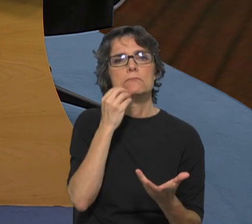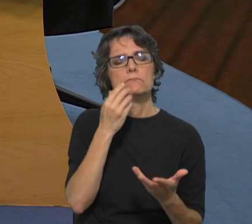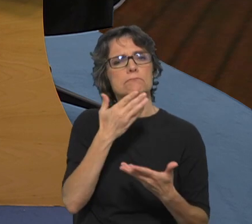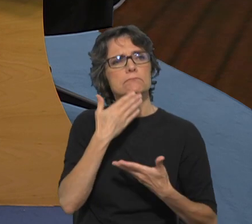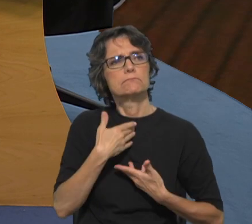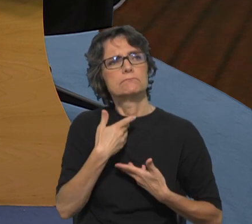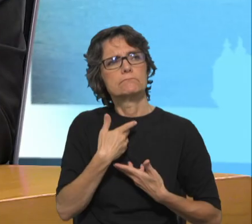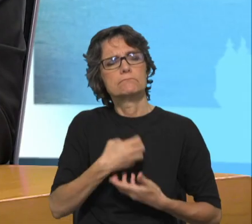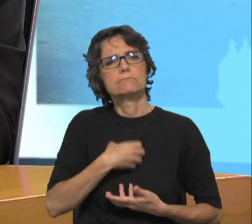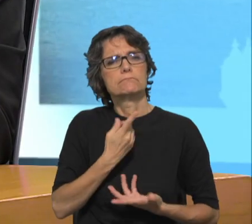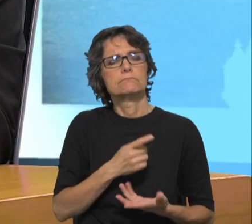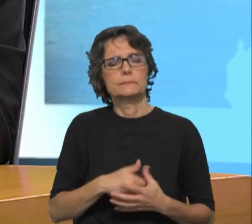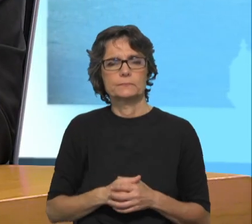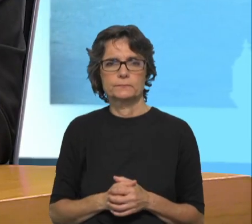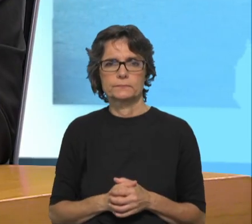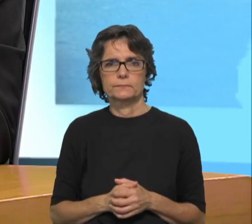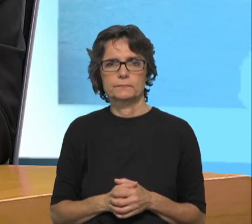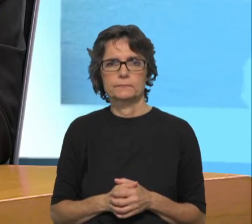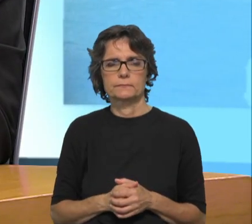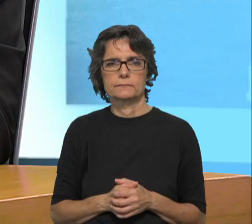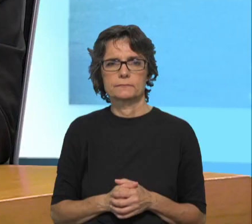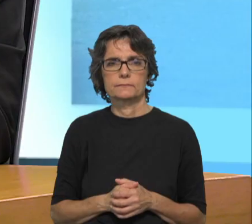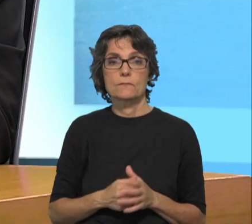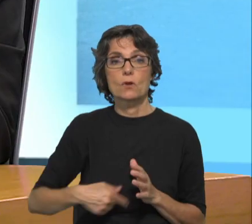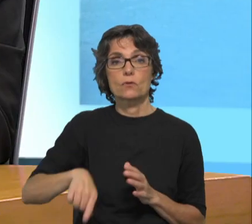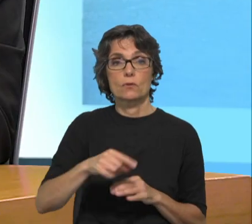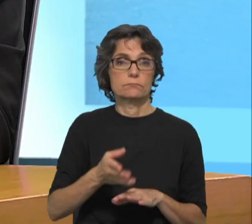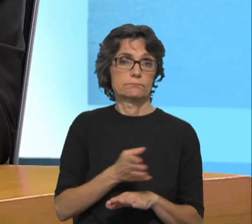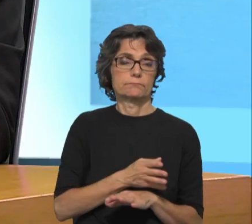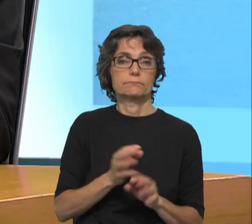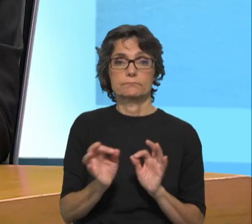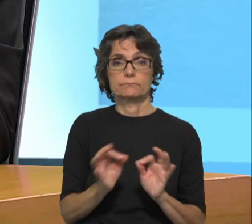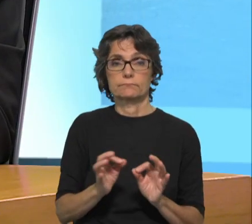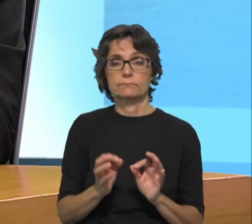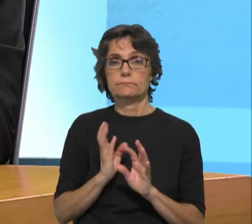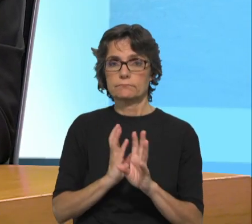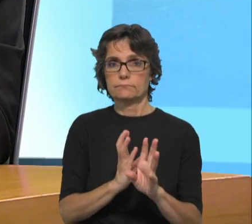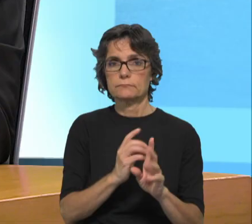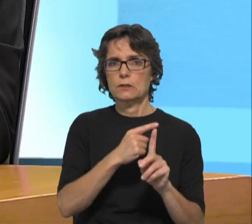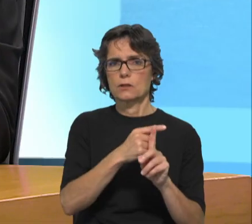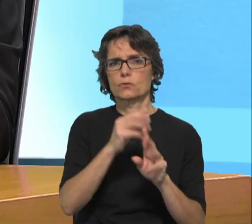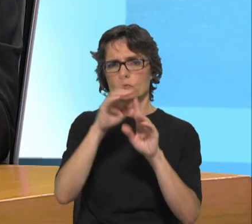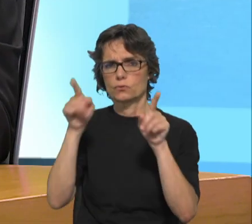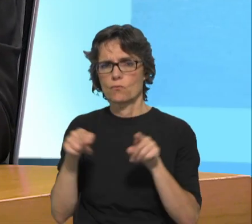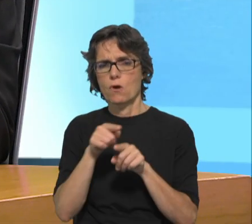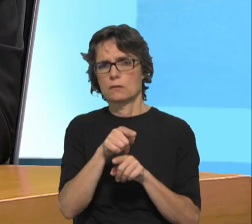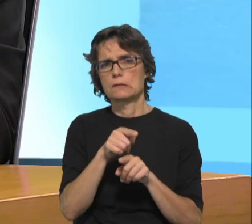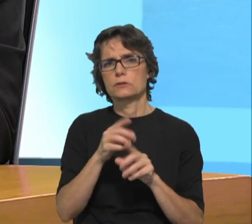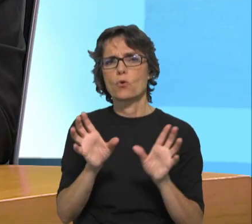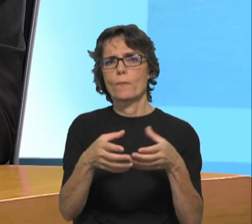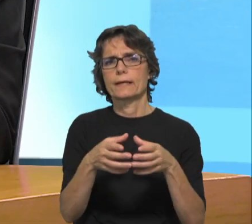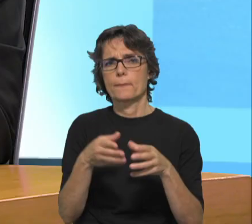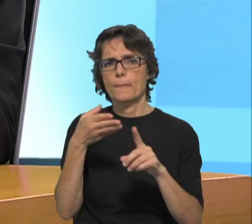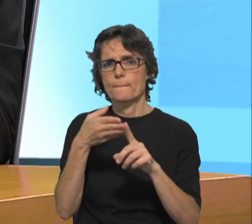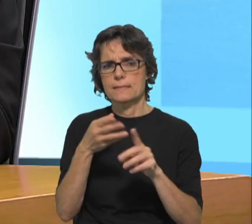dos jovens? Então, nós, para a preparação da peregrinação dos símbolos e para a sua vivência, constituímos uma chamada equipa missionária,